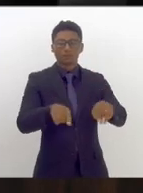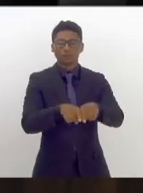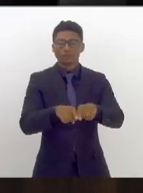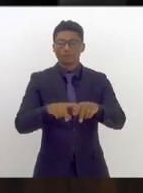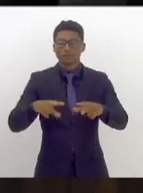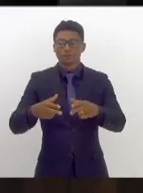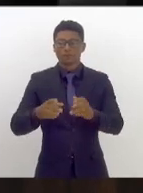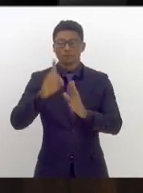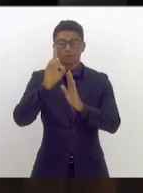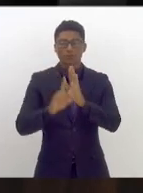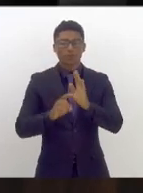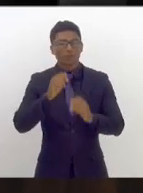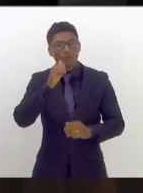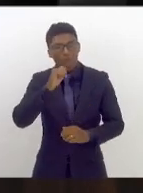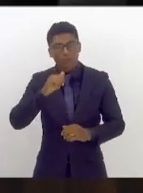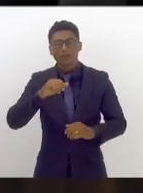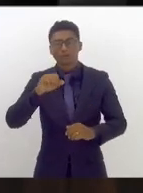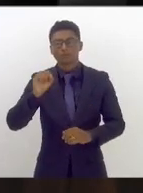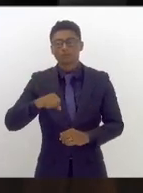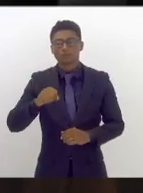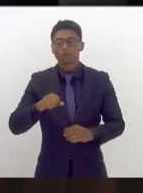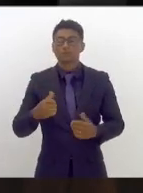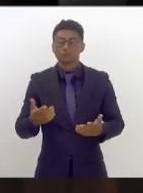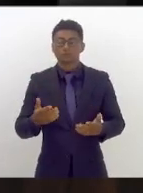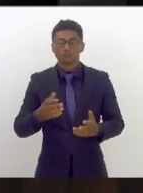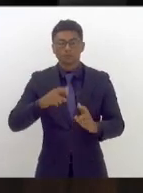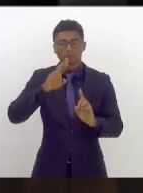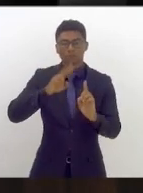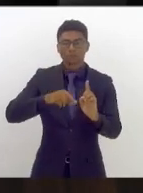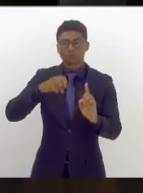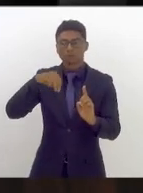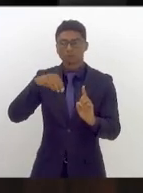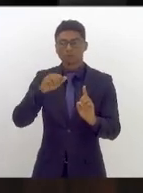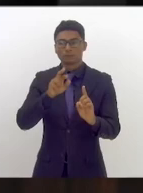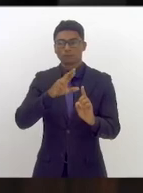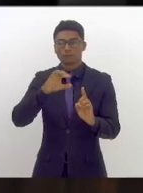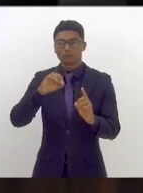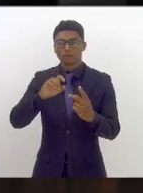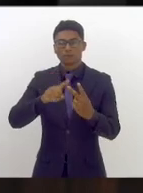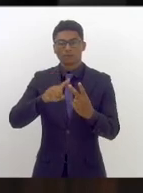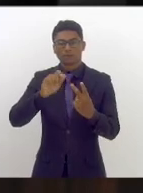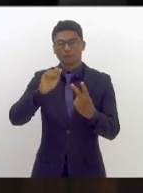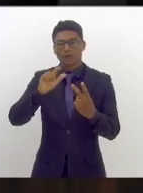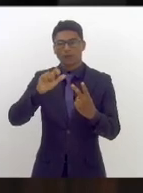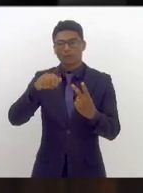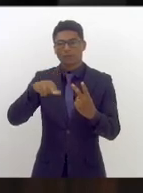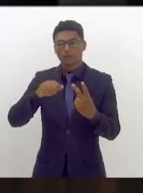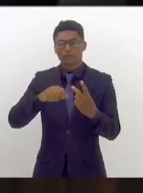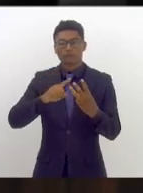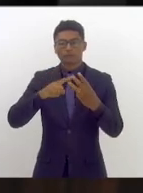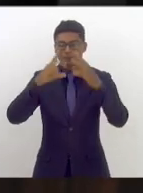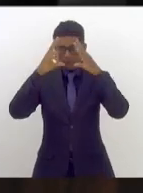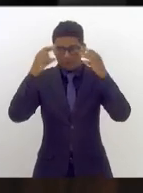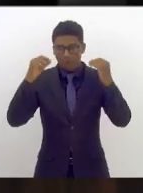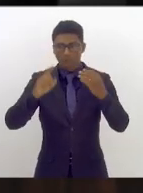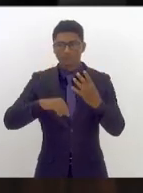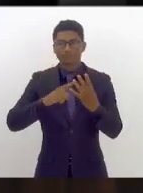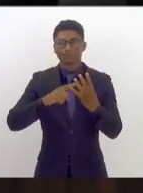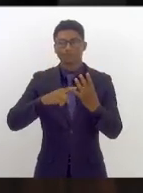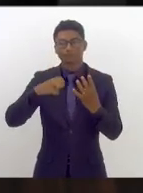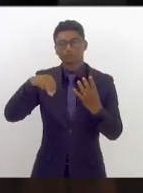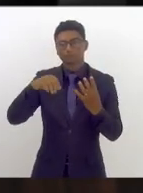favorável. De orçamento, favorável. Relatores, deputados, Márcio Pacheco, Alana Passo, Rodrigo Amorim, enfermeira Rejane e Márcio